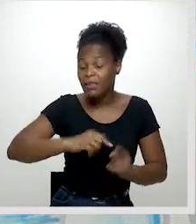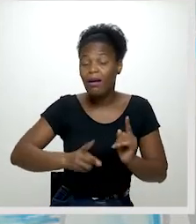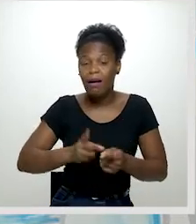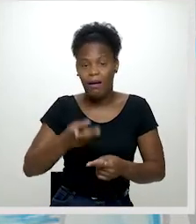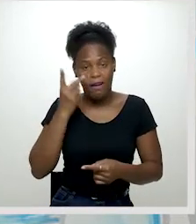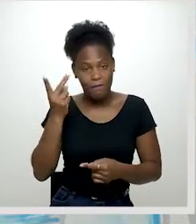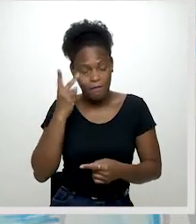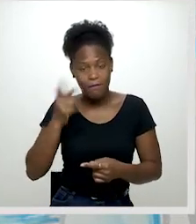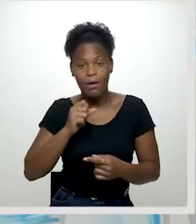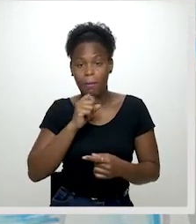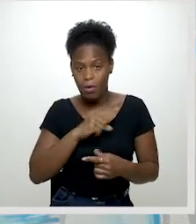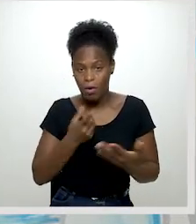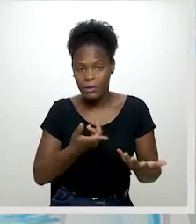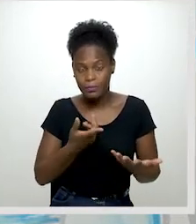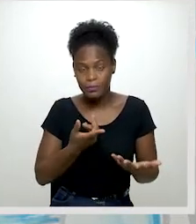vida